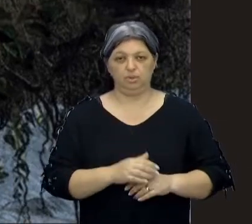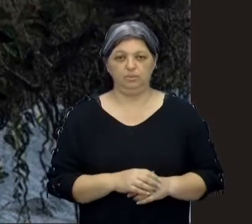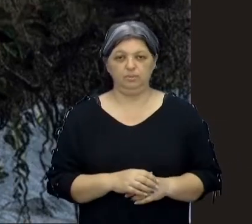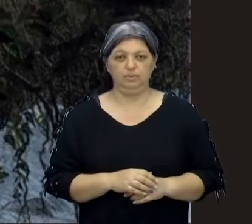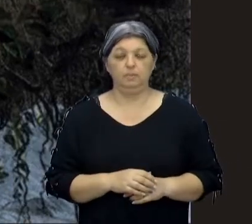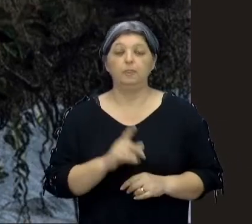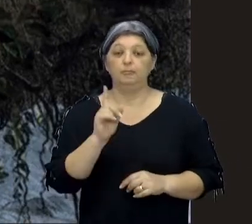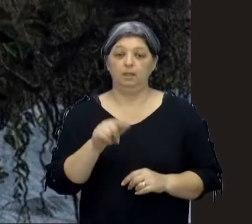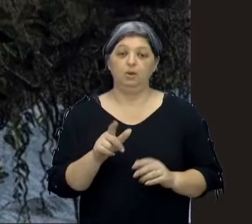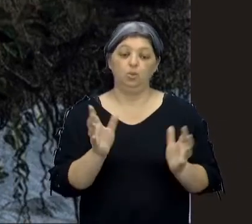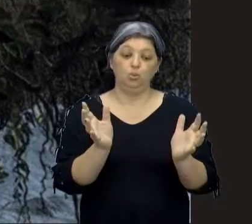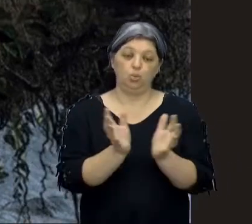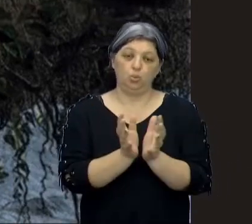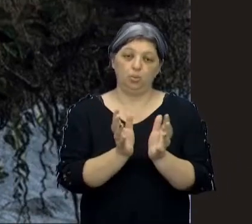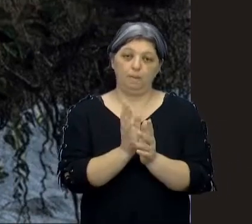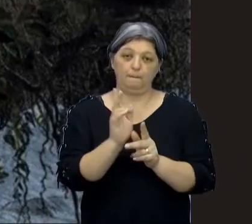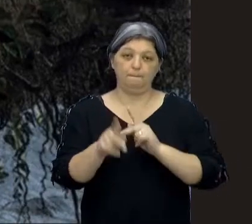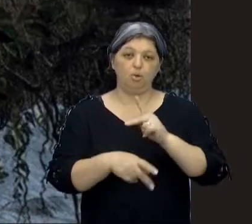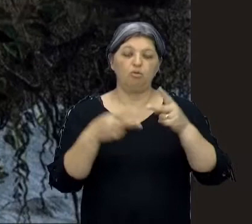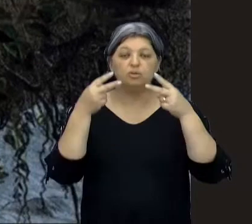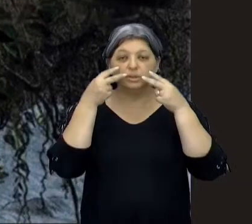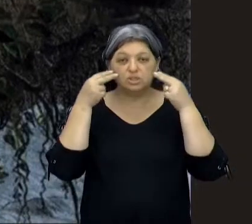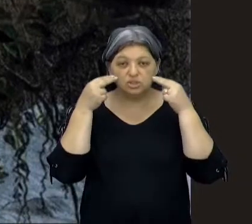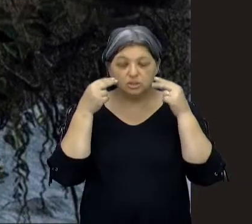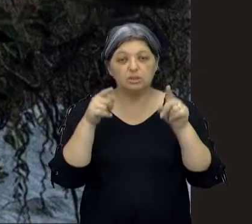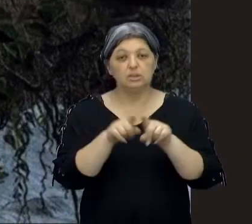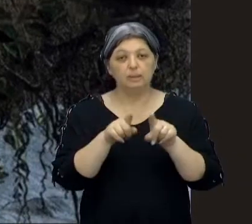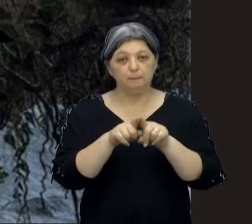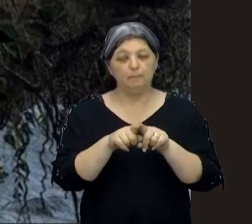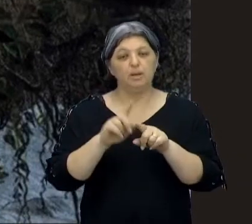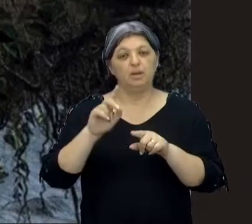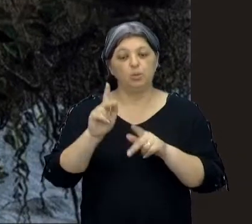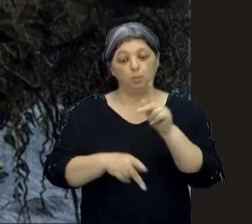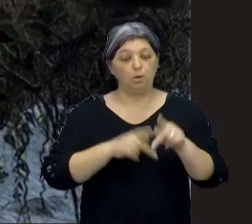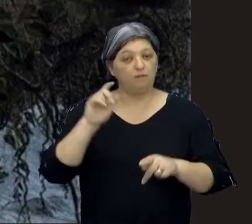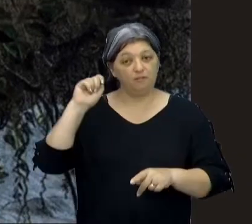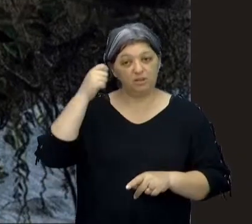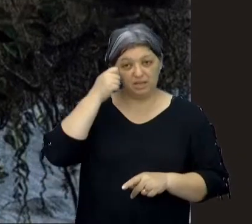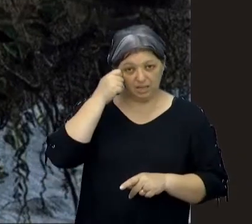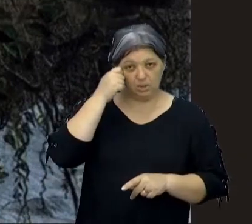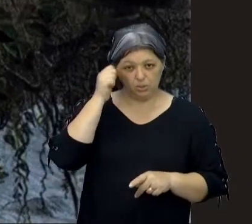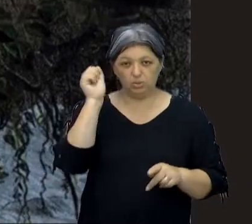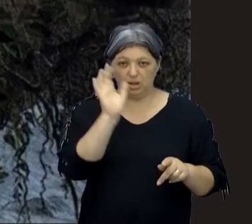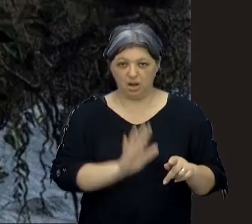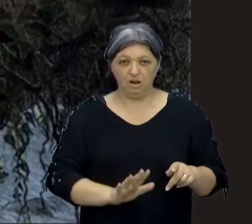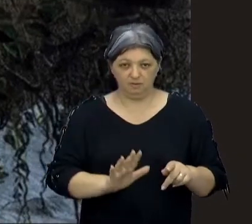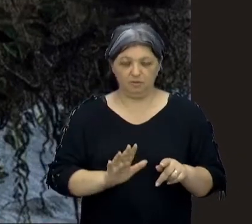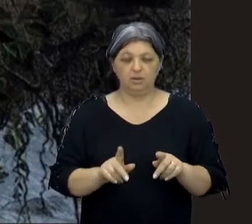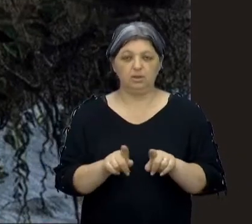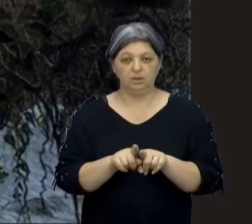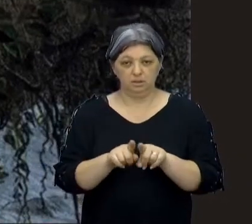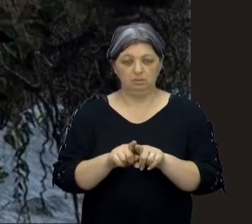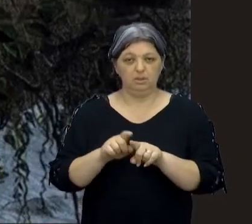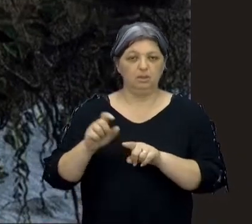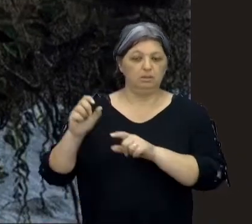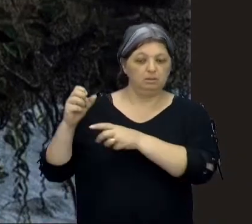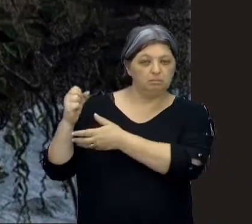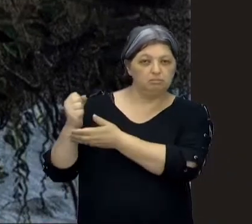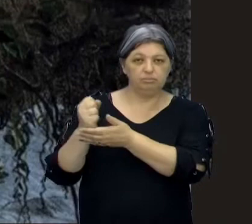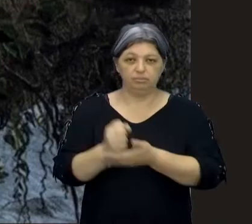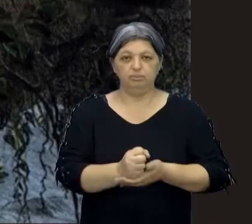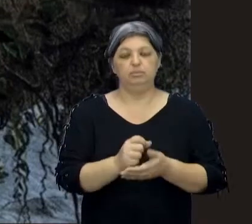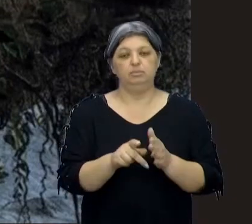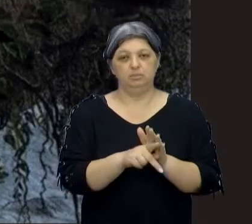caso aí dos indígenas e a gente vai falar também dos negros africanos que para cá também foram trazidos também aí para serem